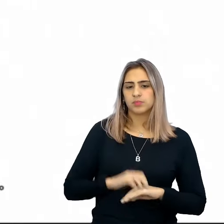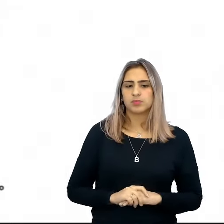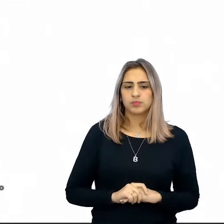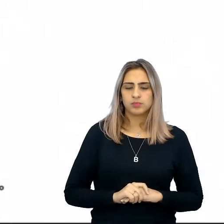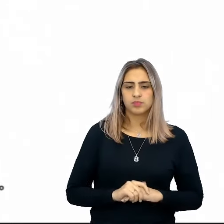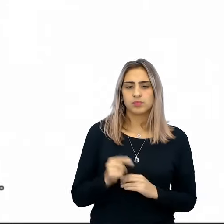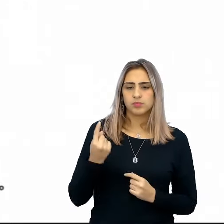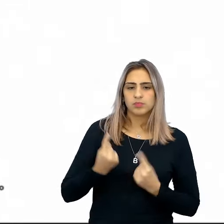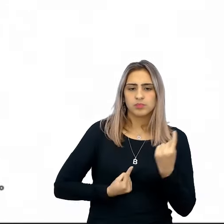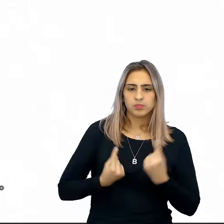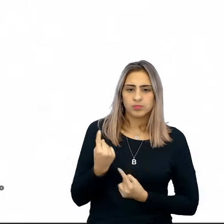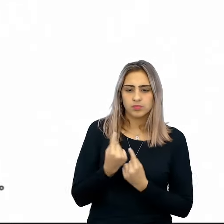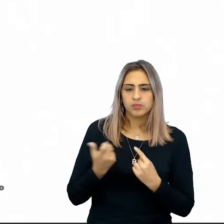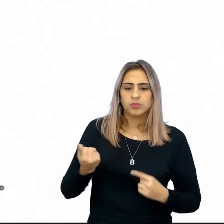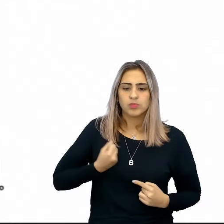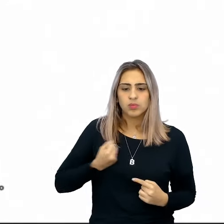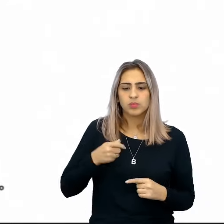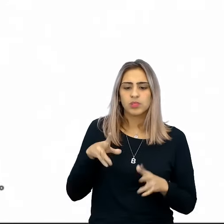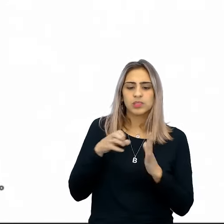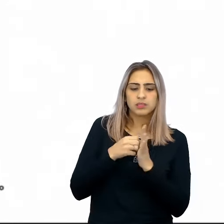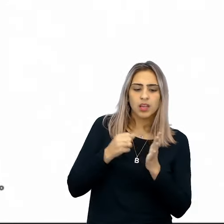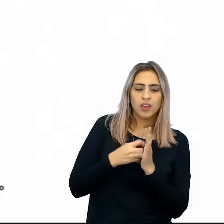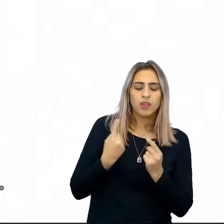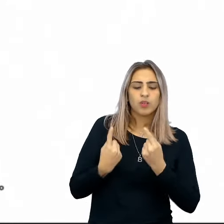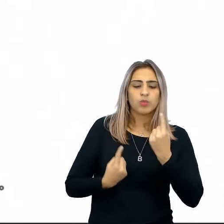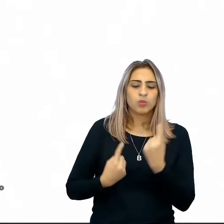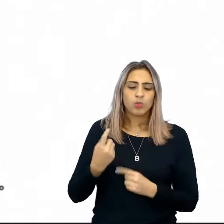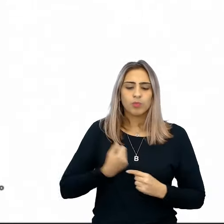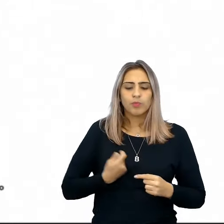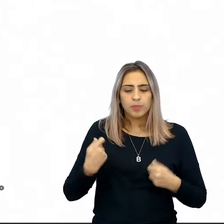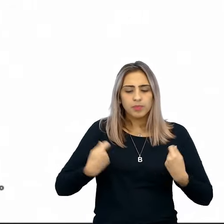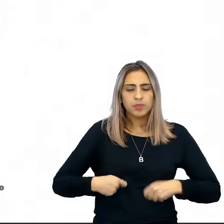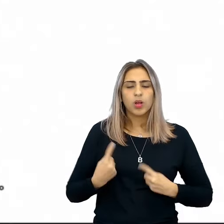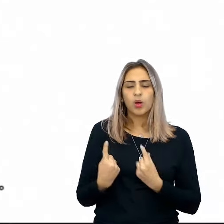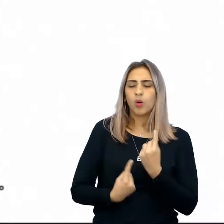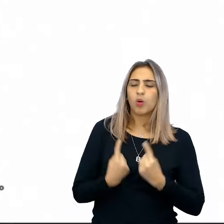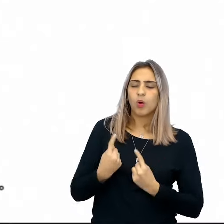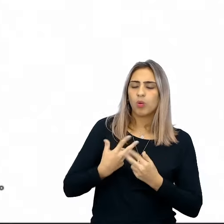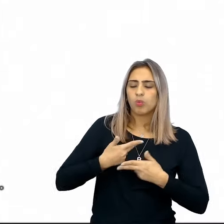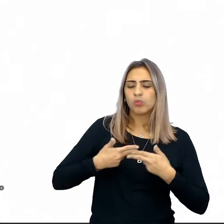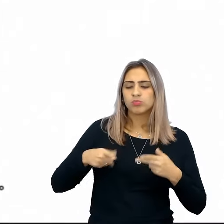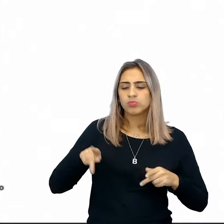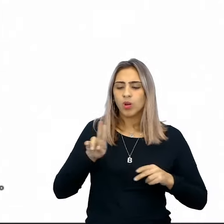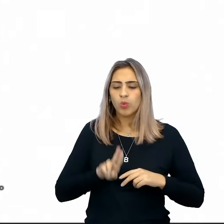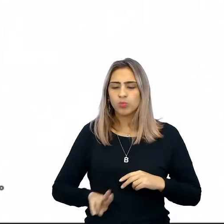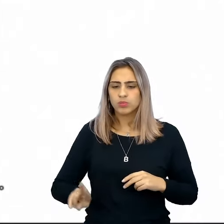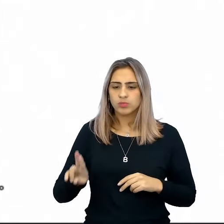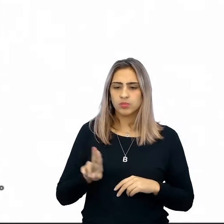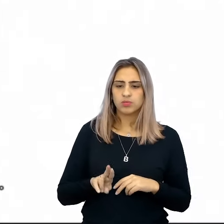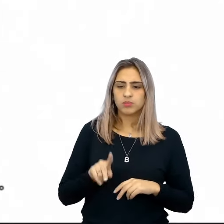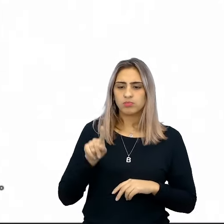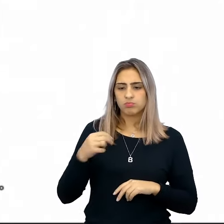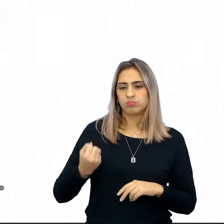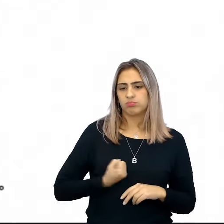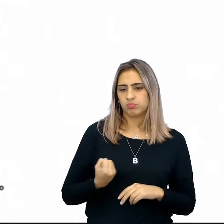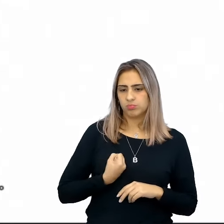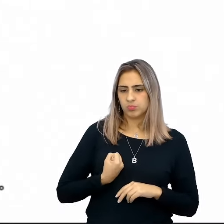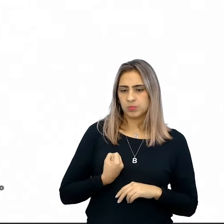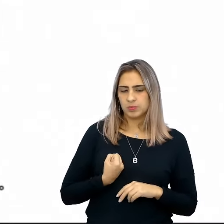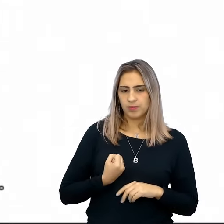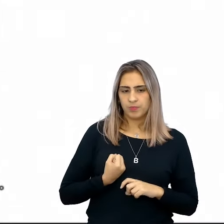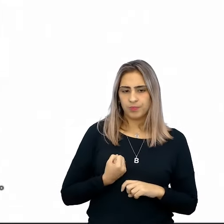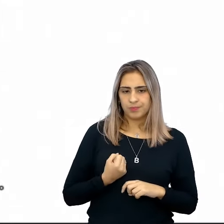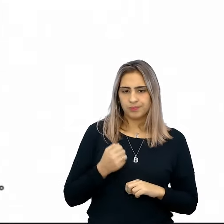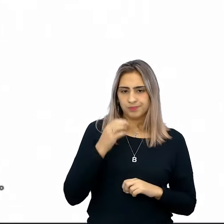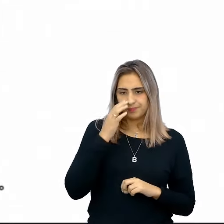de qual número que escreve, quais números ele vai precisar e em qual ordem ele vai usar esses números. E a